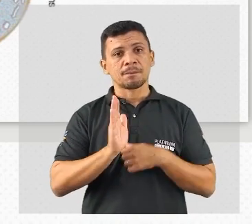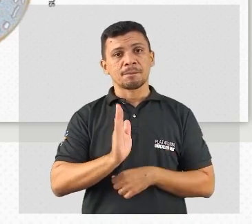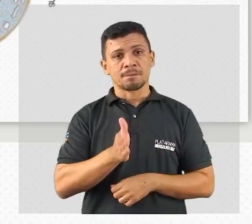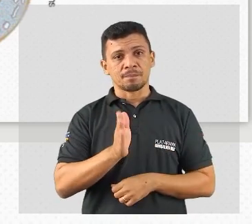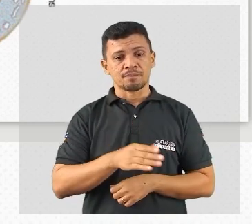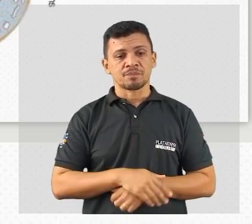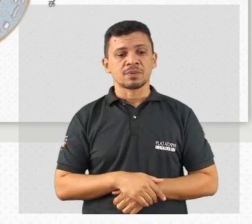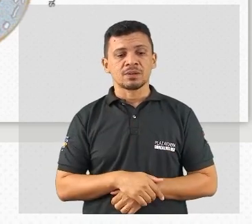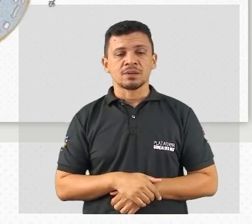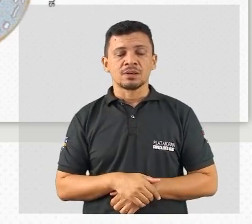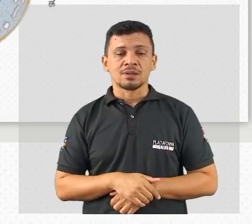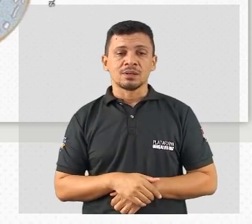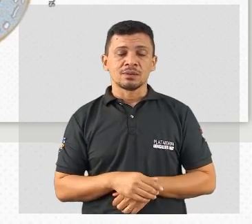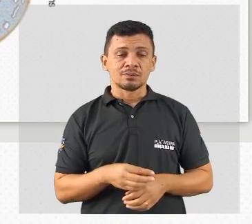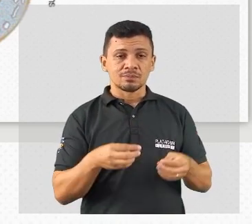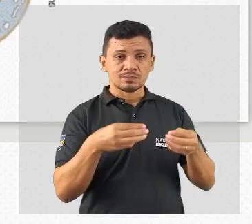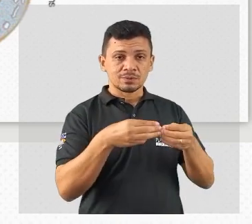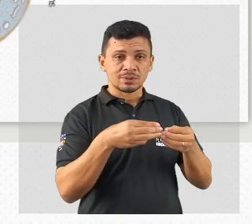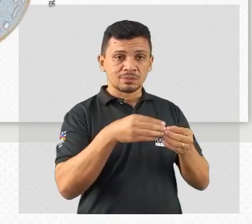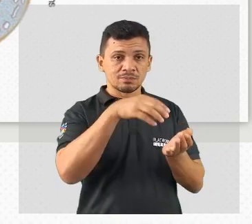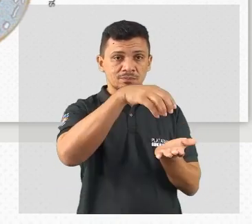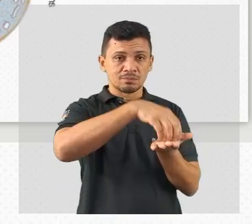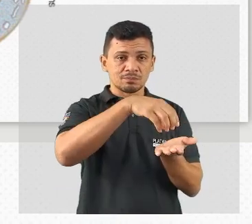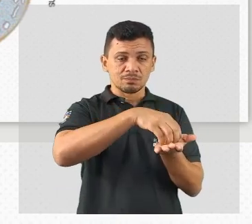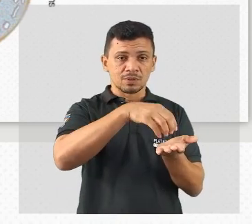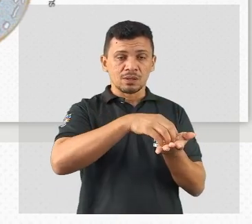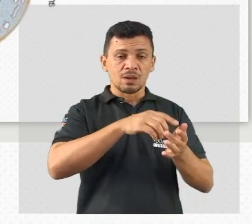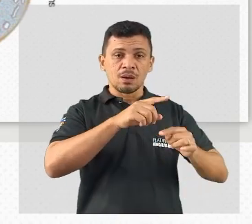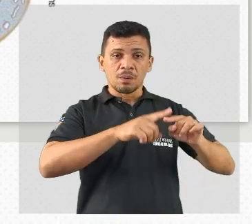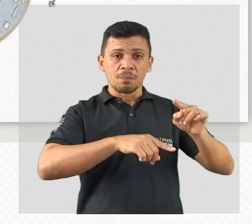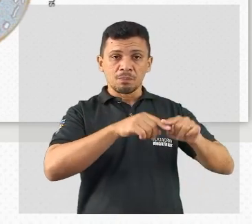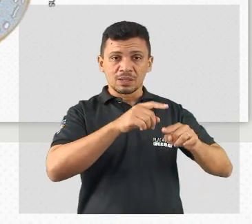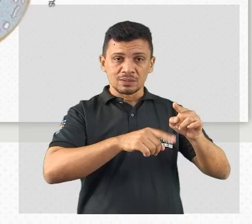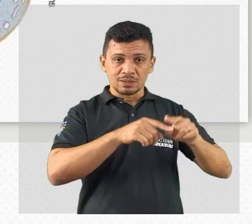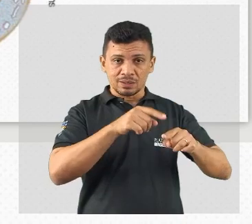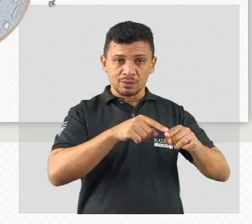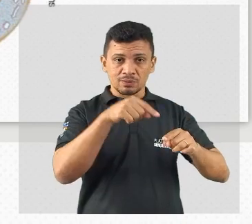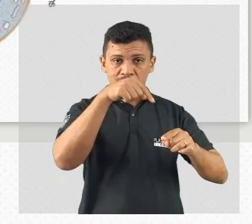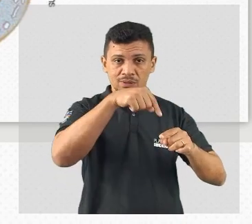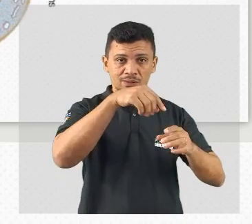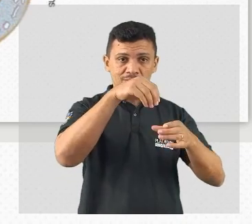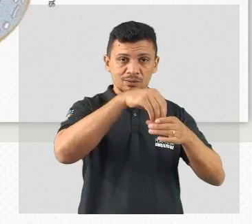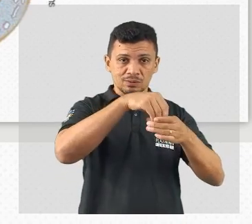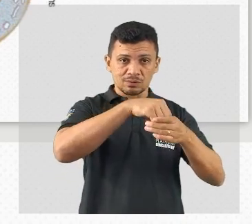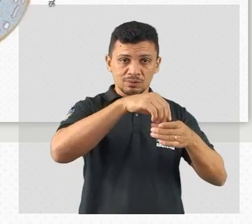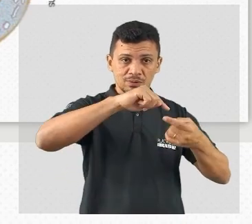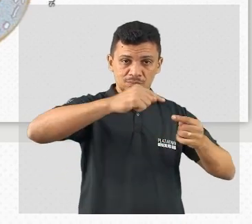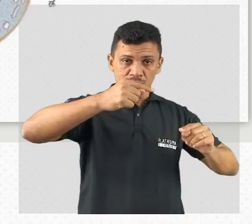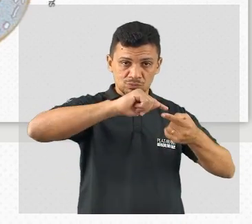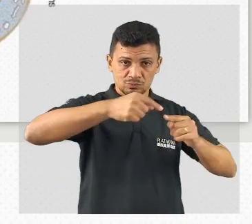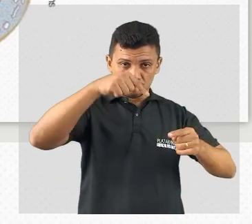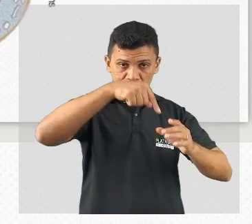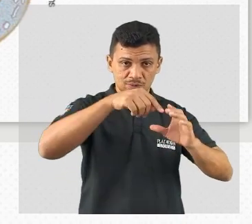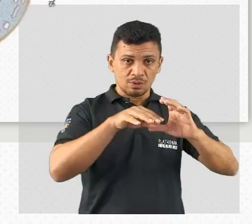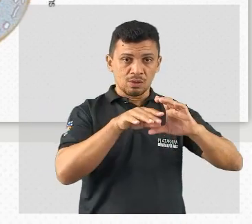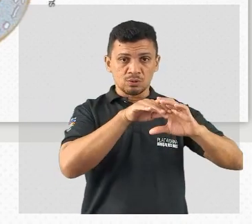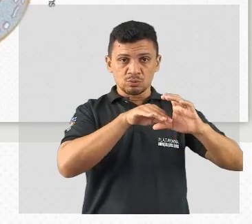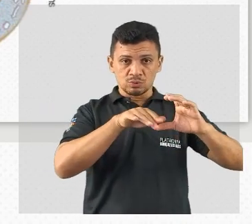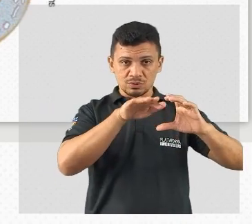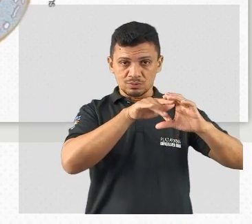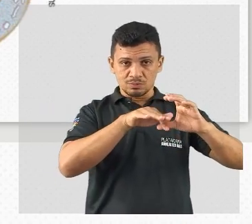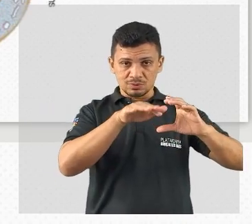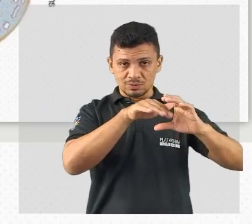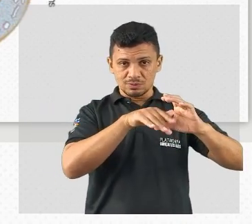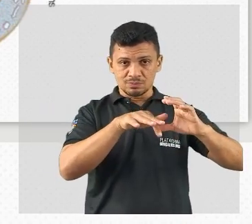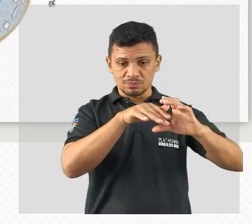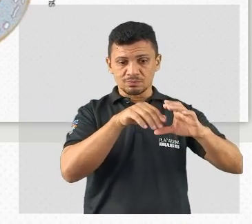As procariontes, ela possui o material genético imerso diretamente no citoplasma da célula, né? Então, só lembrando para vocês,